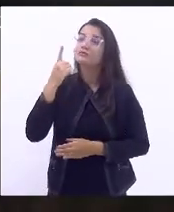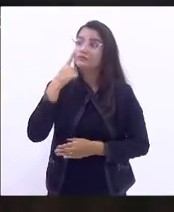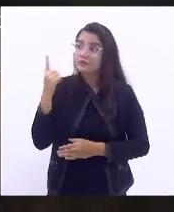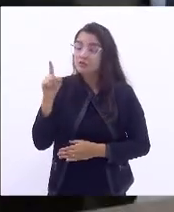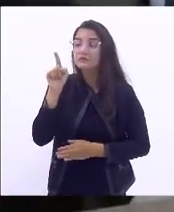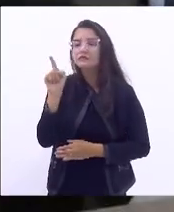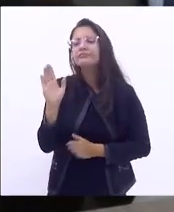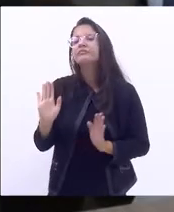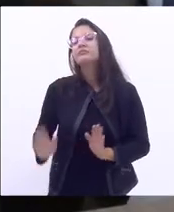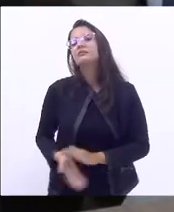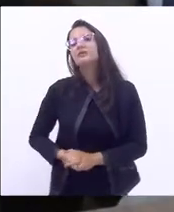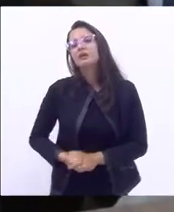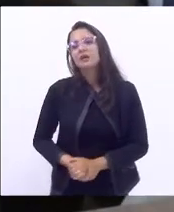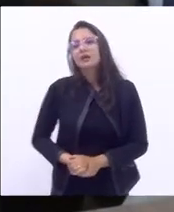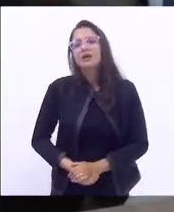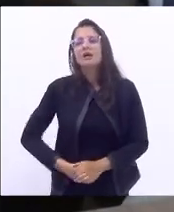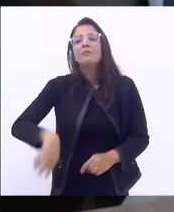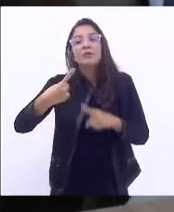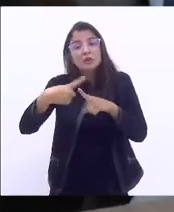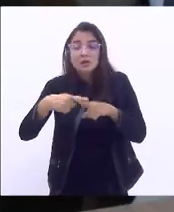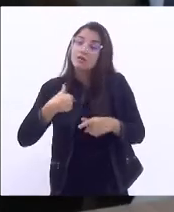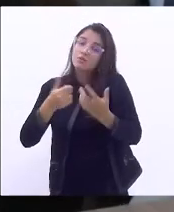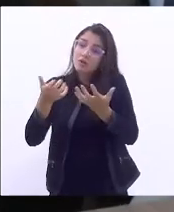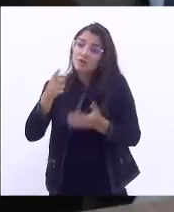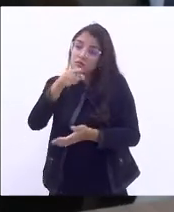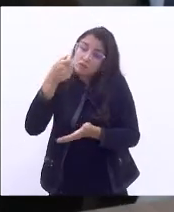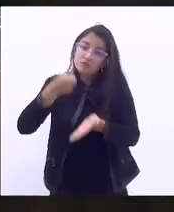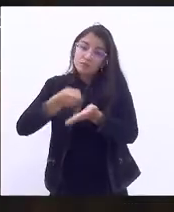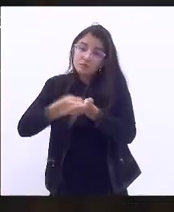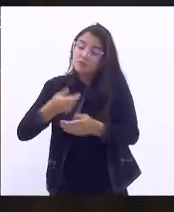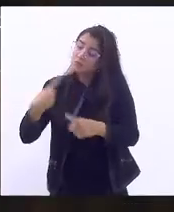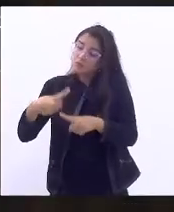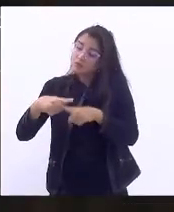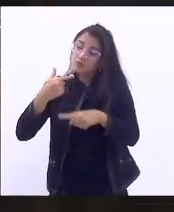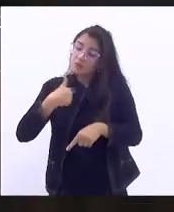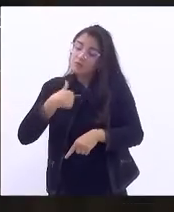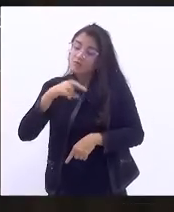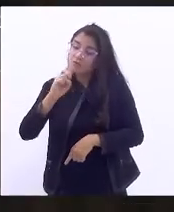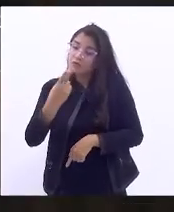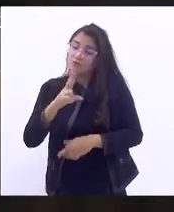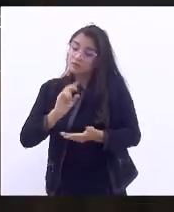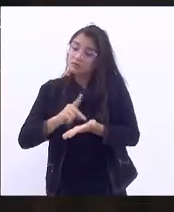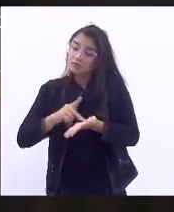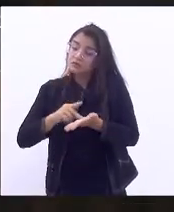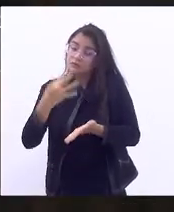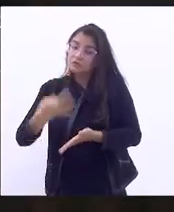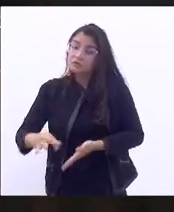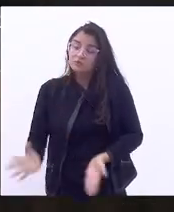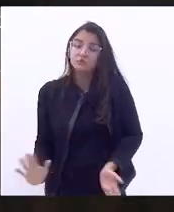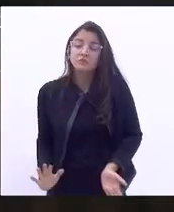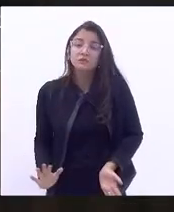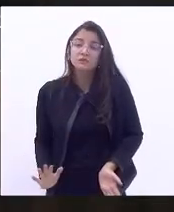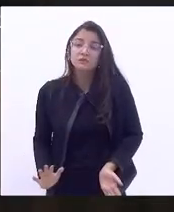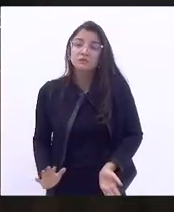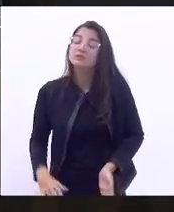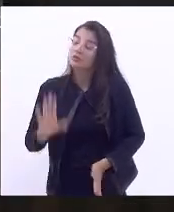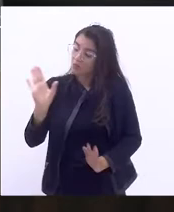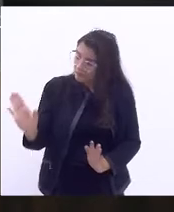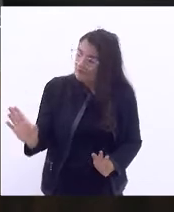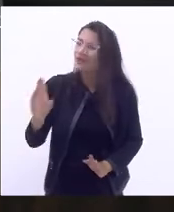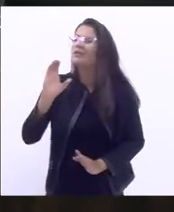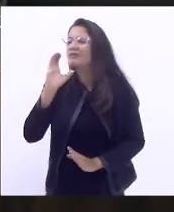o voto de Vossa Excelência. Gente do povo, mas eu queria que o senhor cobrasse, que eu ia fazer a questão de ordem para Vossa Excelência. Então, essa questão de ordem em relação ao plenário, eu vou remeter à CCJ, mas